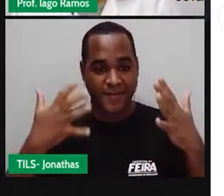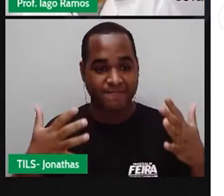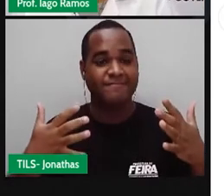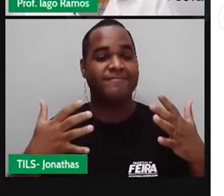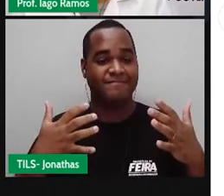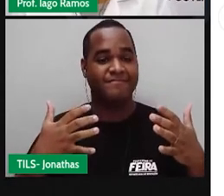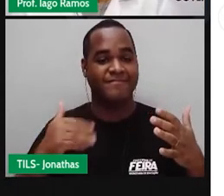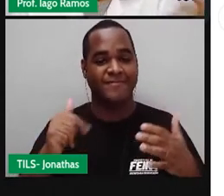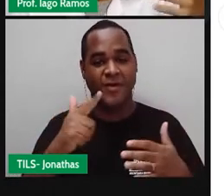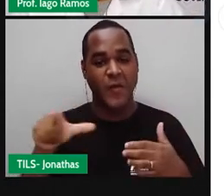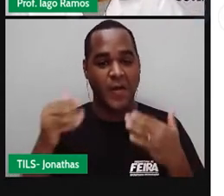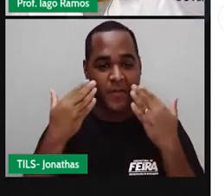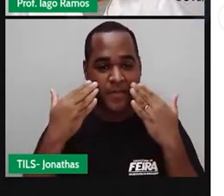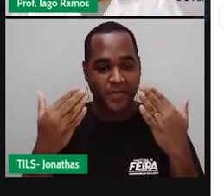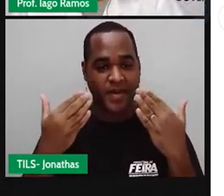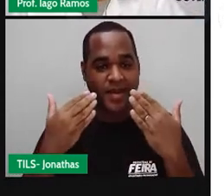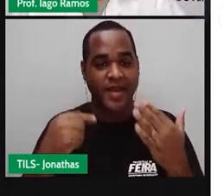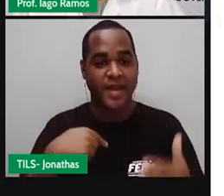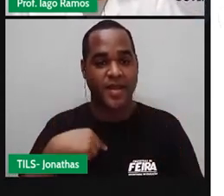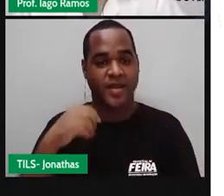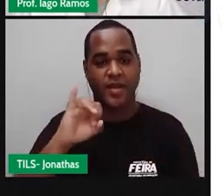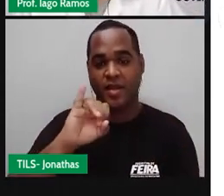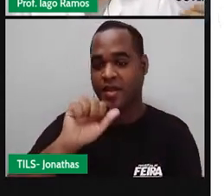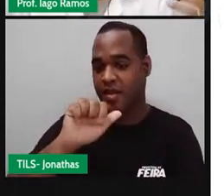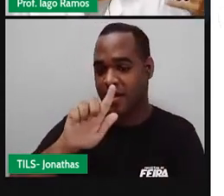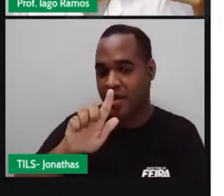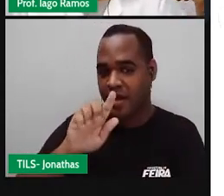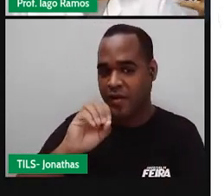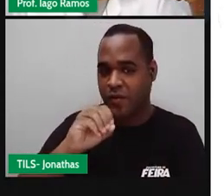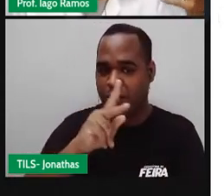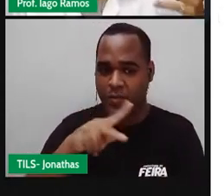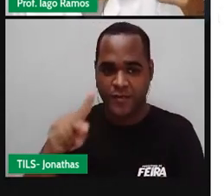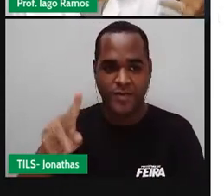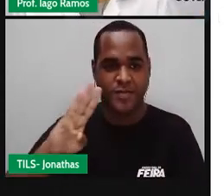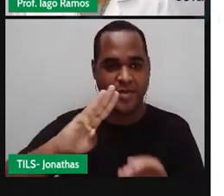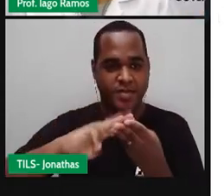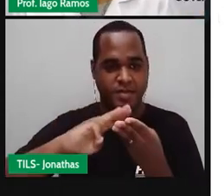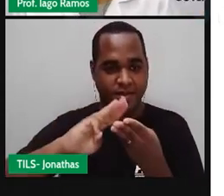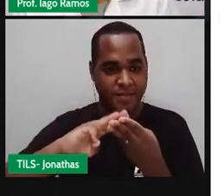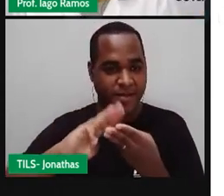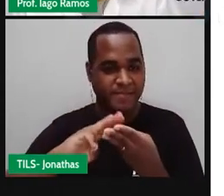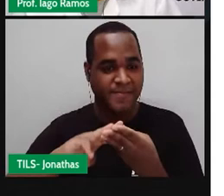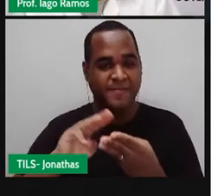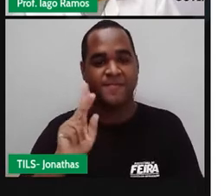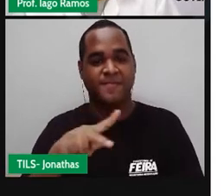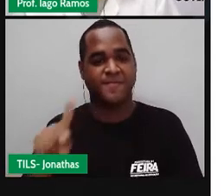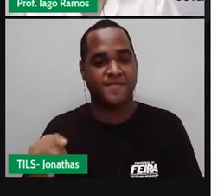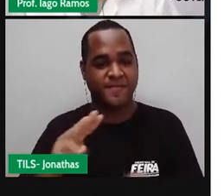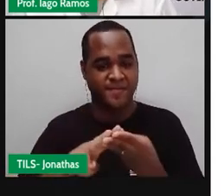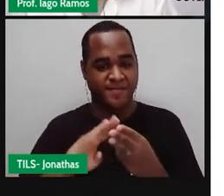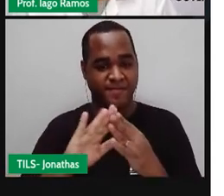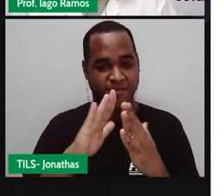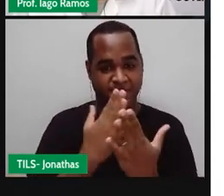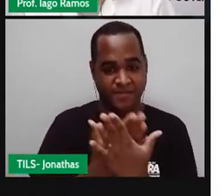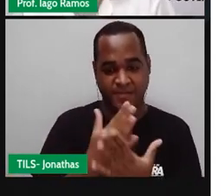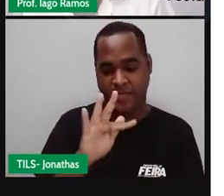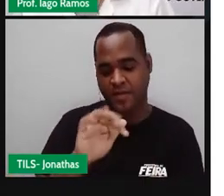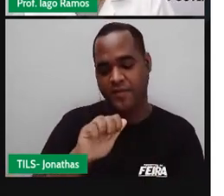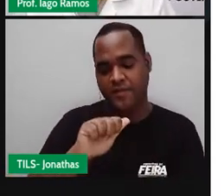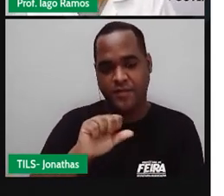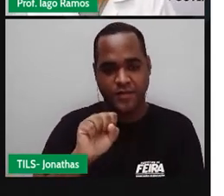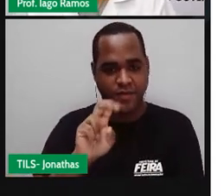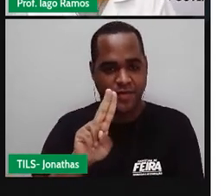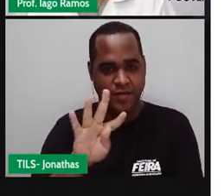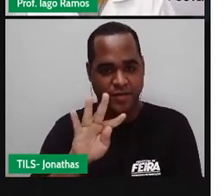representar né meu nome é Iago Ramos Eu sou professor de matemática eu venho lá da escola municipal